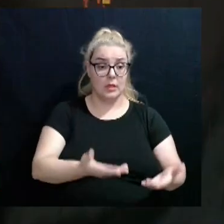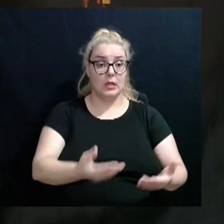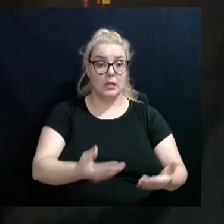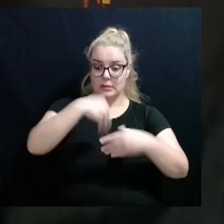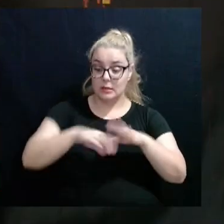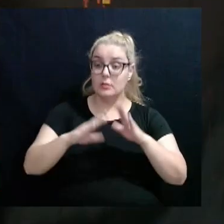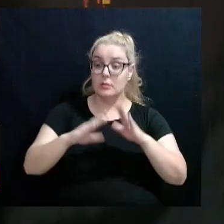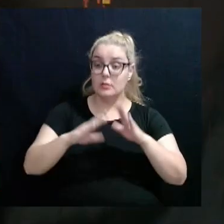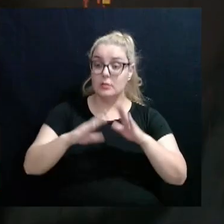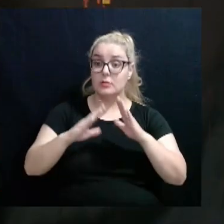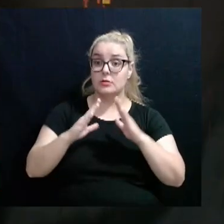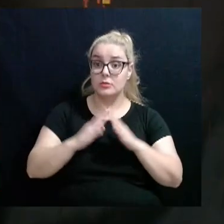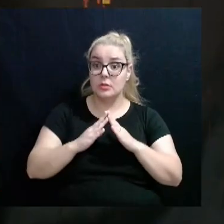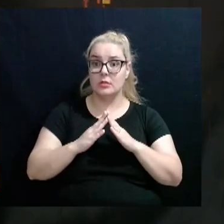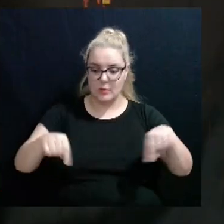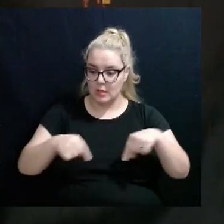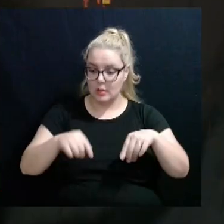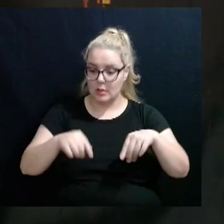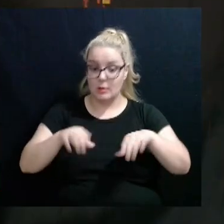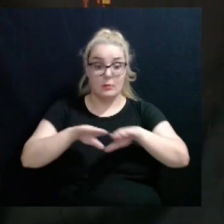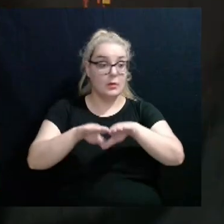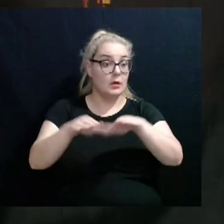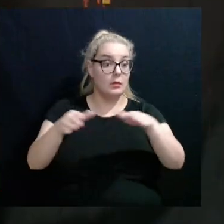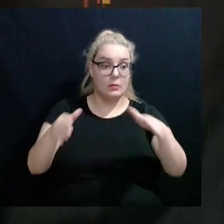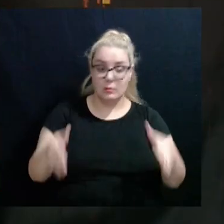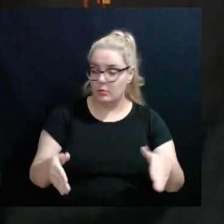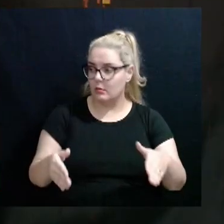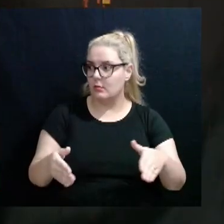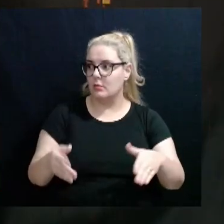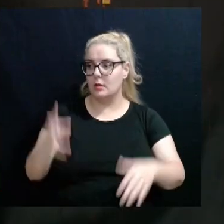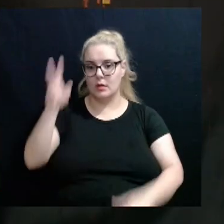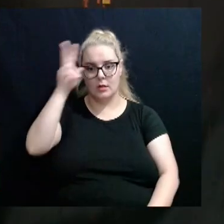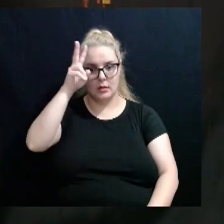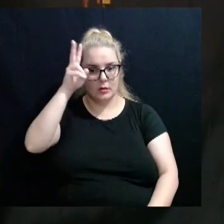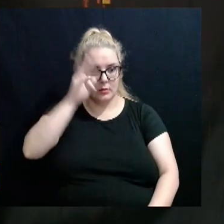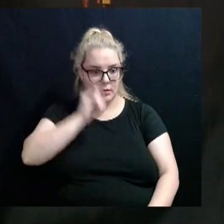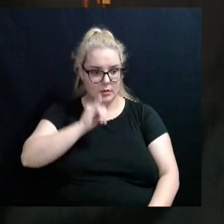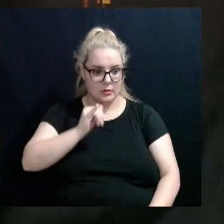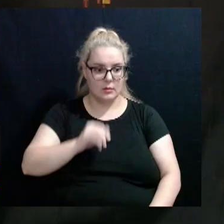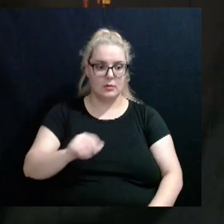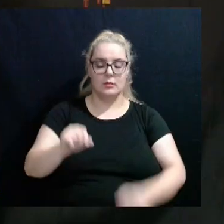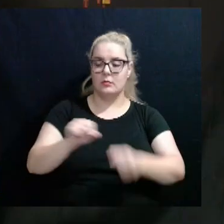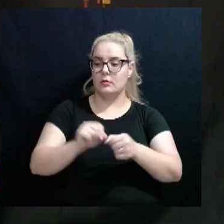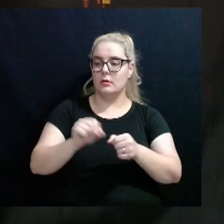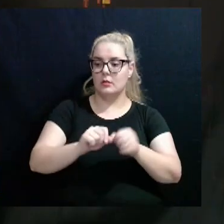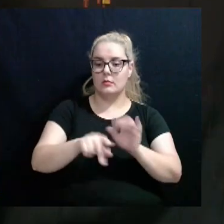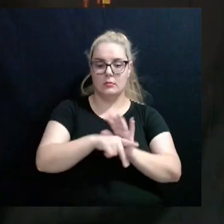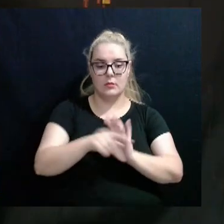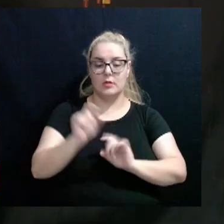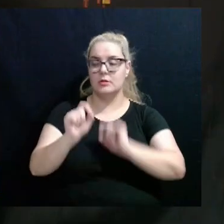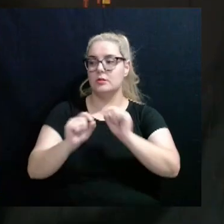uma sala, para a mesa, essas histórias que fazem parte, né, de quem somos?